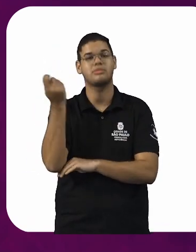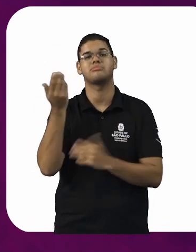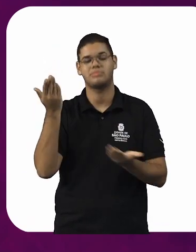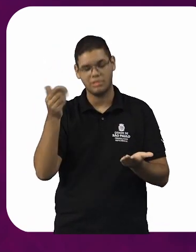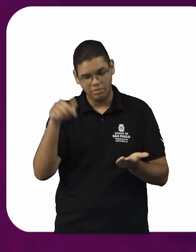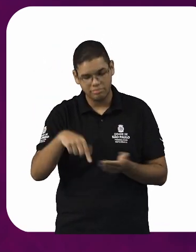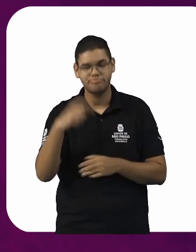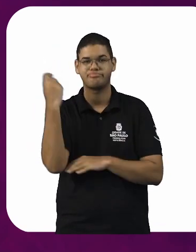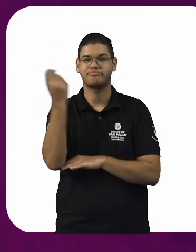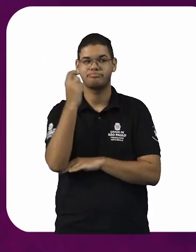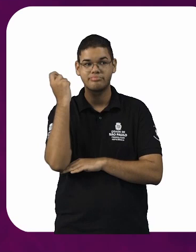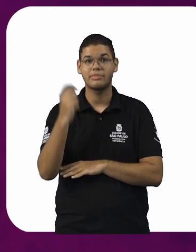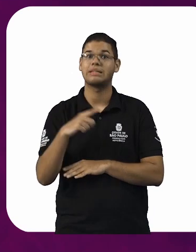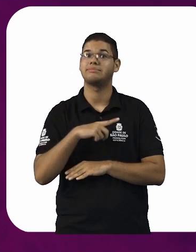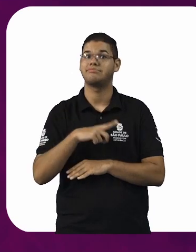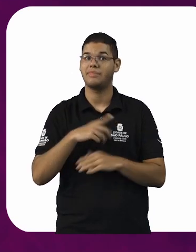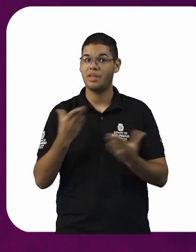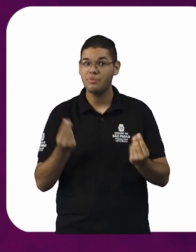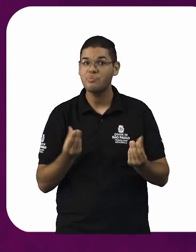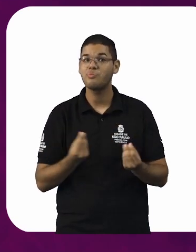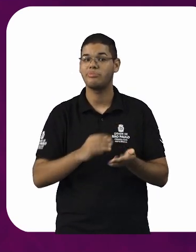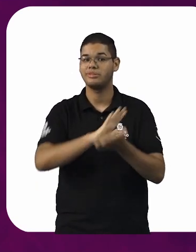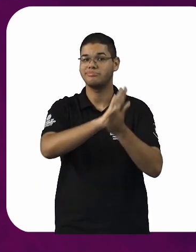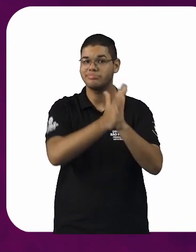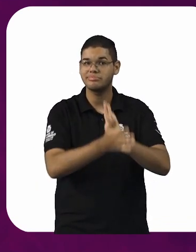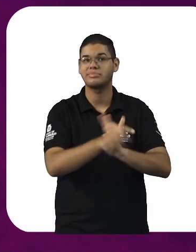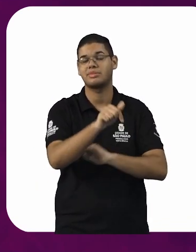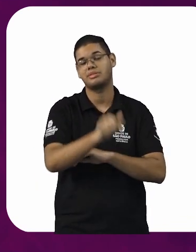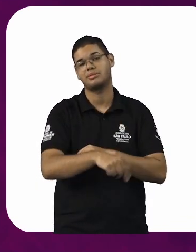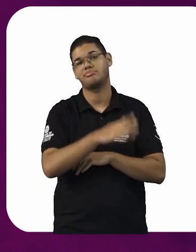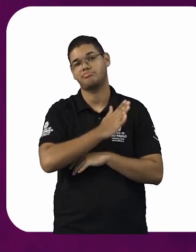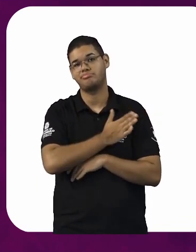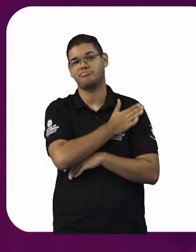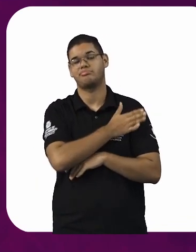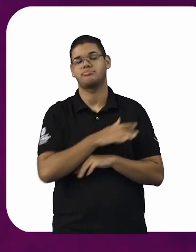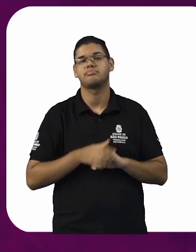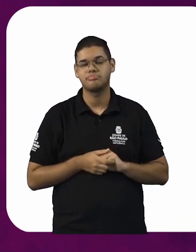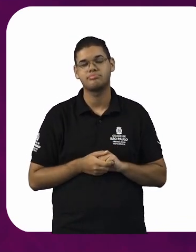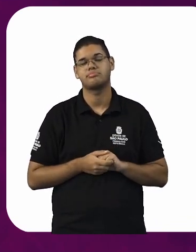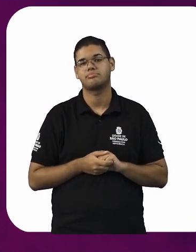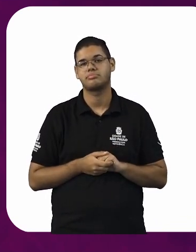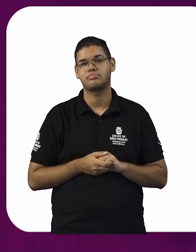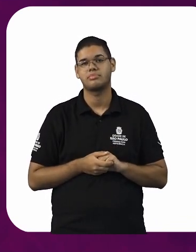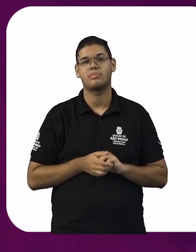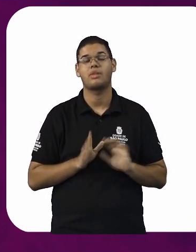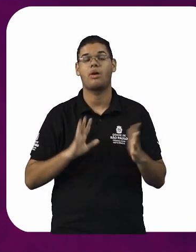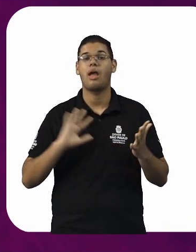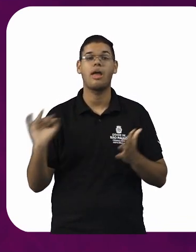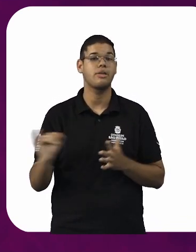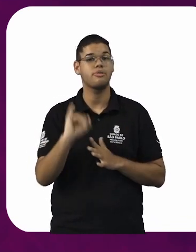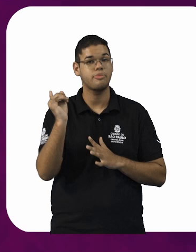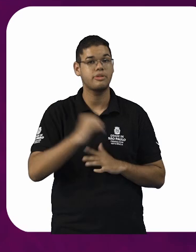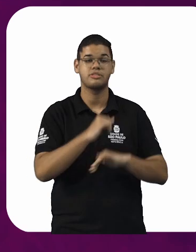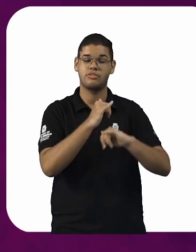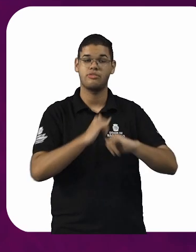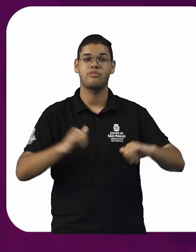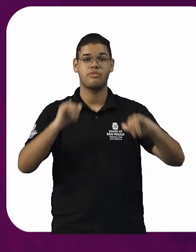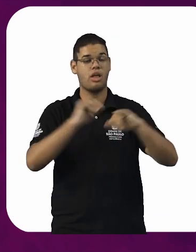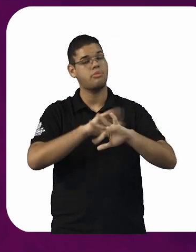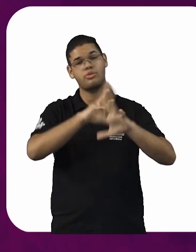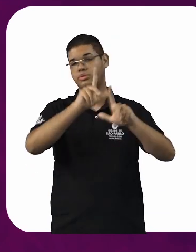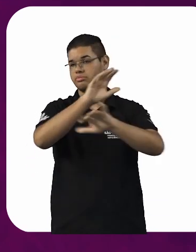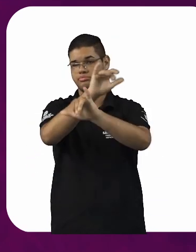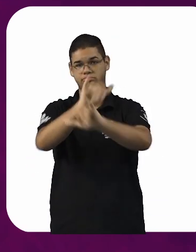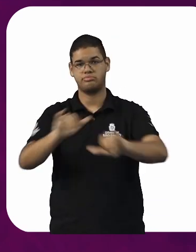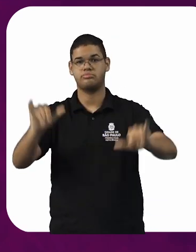aqui em São Paulo, a gente ainda tem esse tipo de discriminação. É importante que se diga, né, Paulo, Beatriz Pereira. enfim, para a